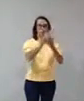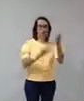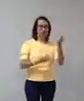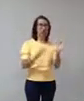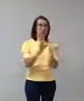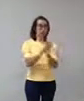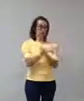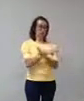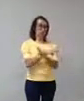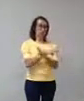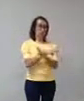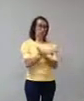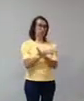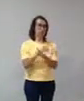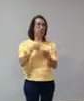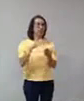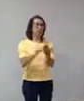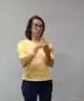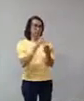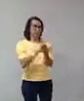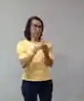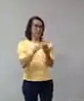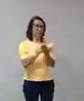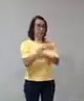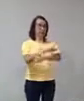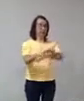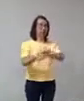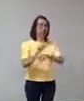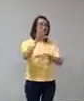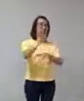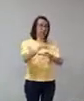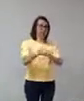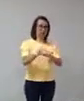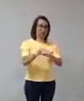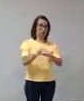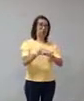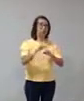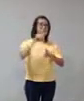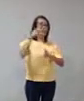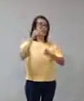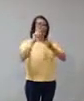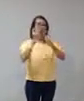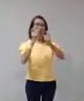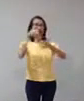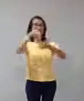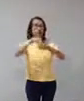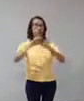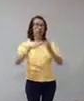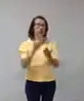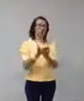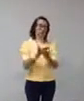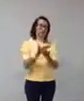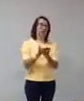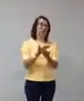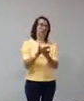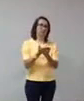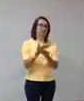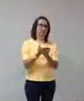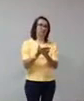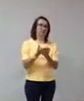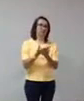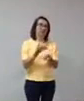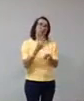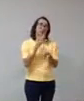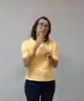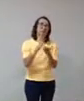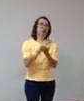escrito, que é um livro para arte e inclusão, para ser discutido na escola, com a finalidade de ampliar o conhecimento de